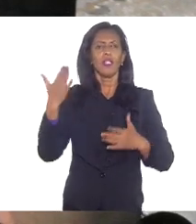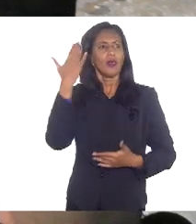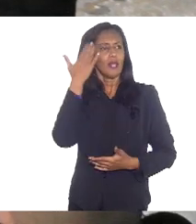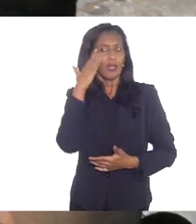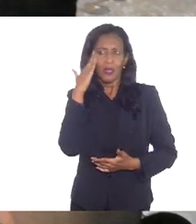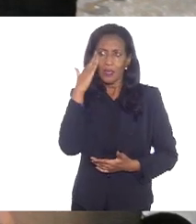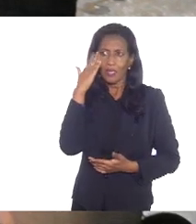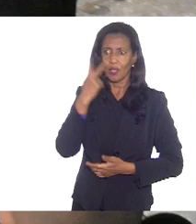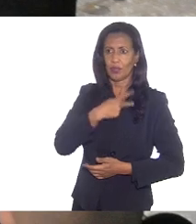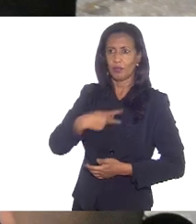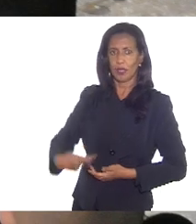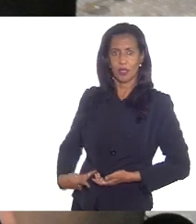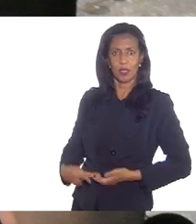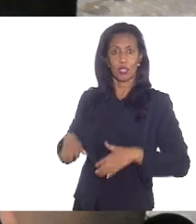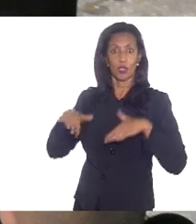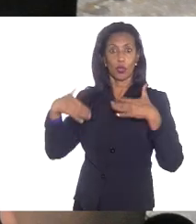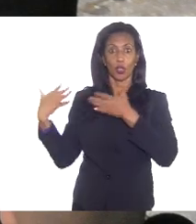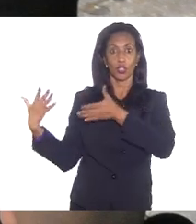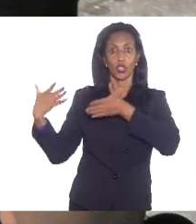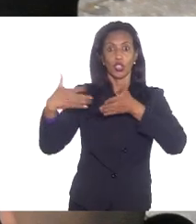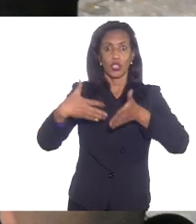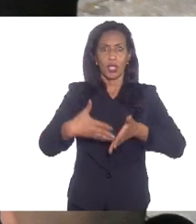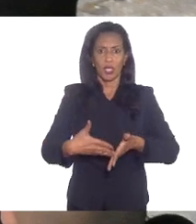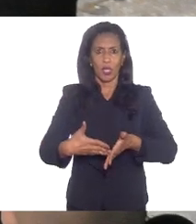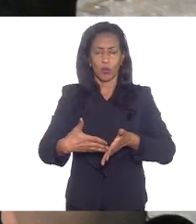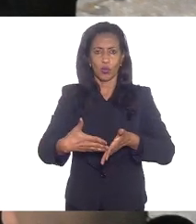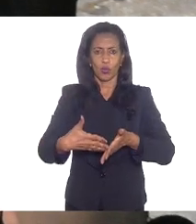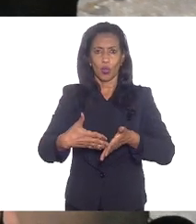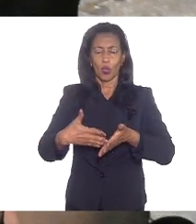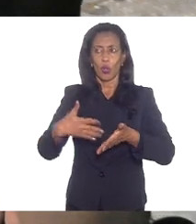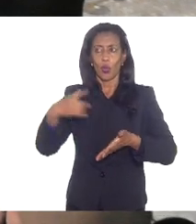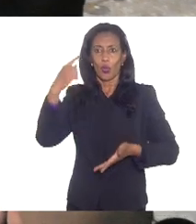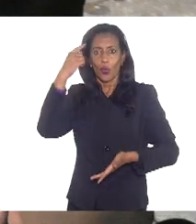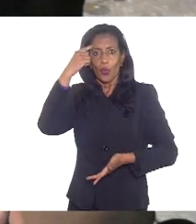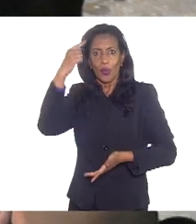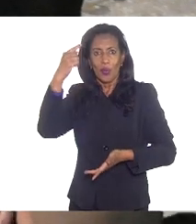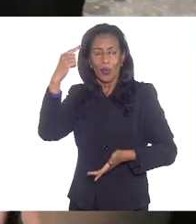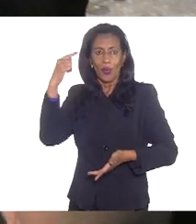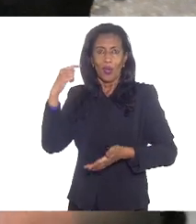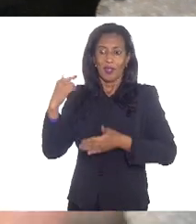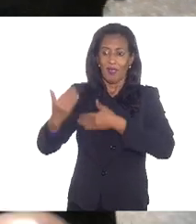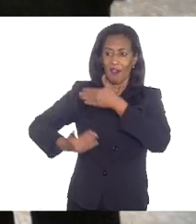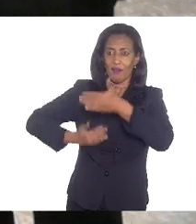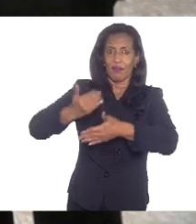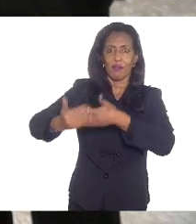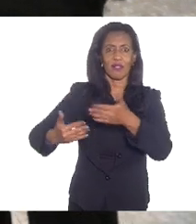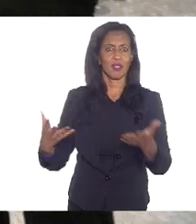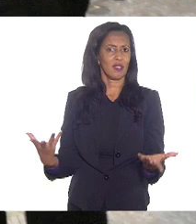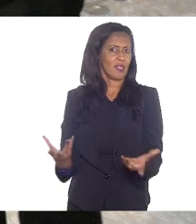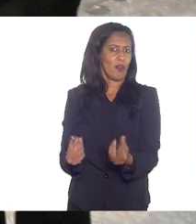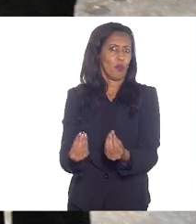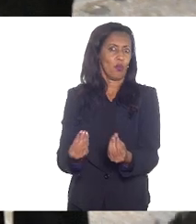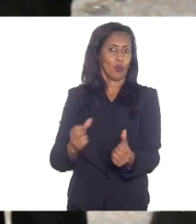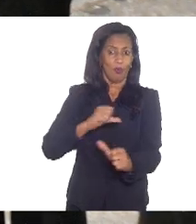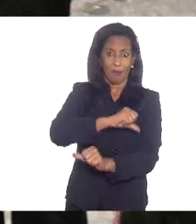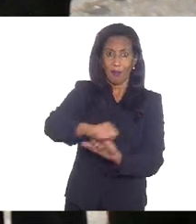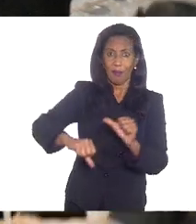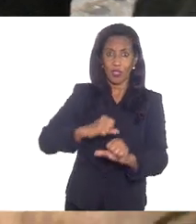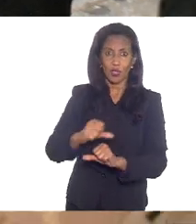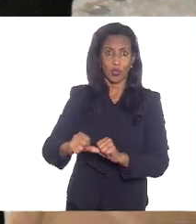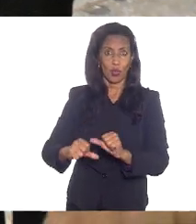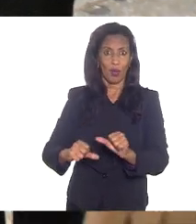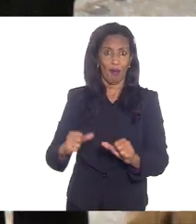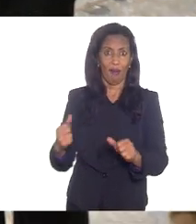Porque nós chegamos num consenso no projeto que eu acho que avança muito, mas tocar agora, neste